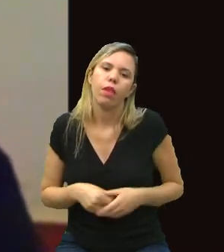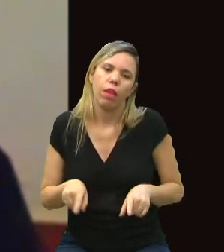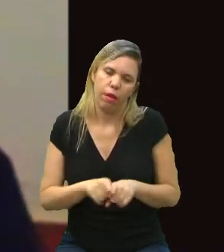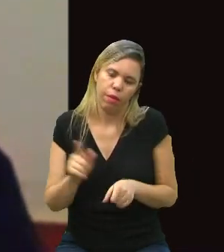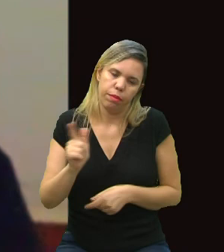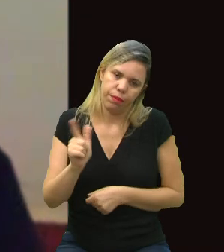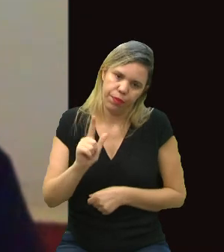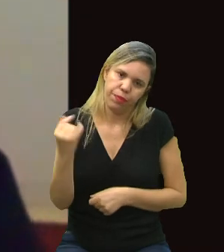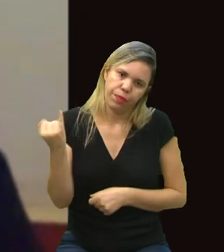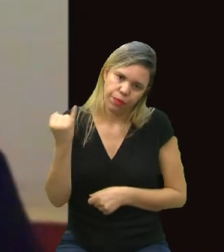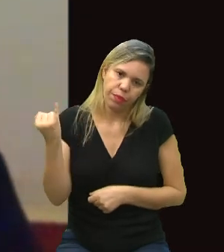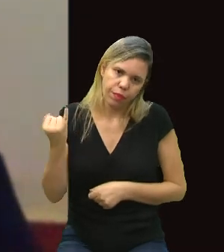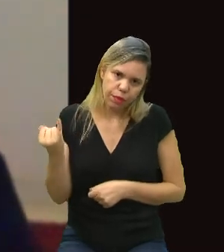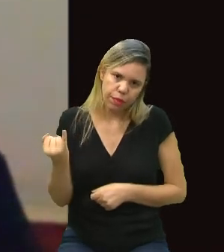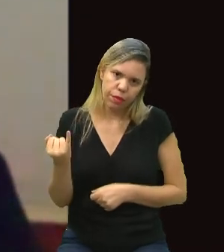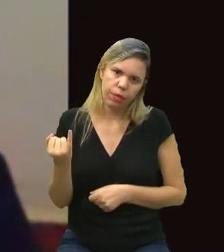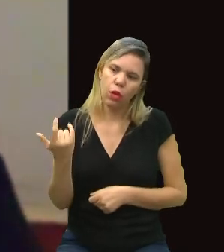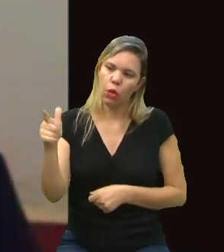energia, por exemplo,